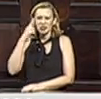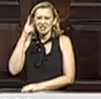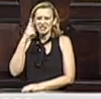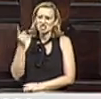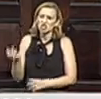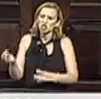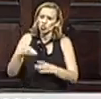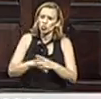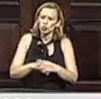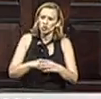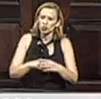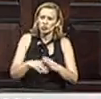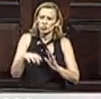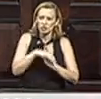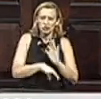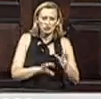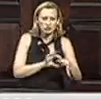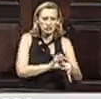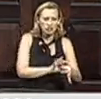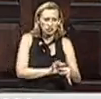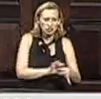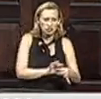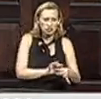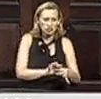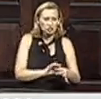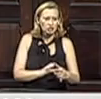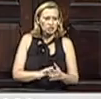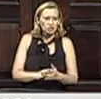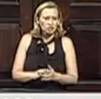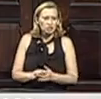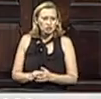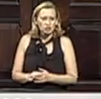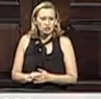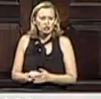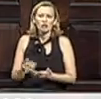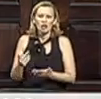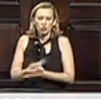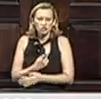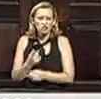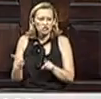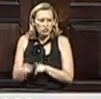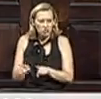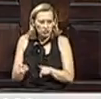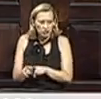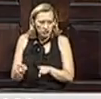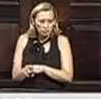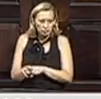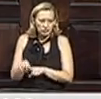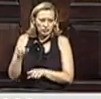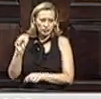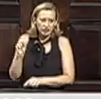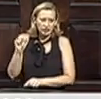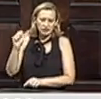Mendes. Eu tenho a impressão, senhor presidente, e falo isso porque aconteceu também com sanitaristas, que o deputado